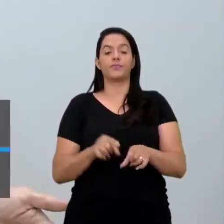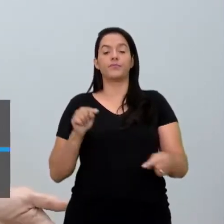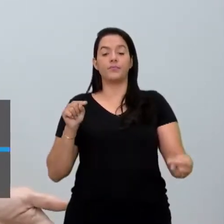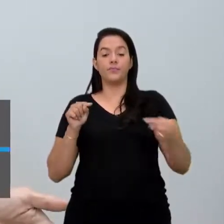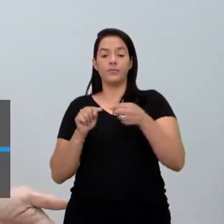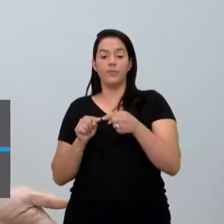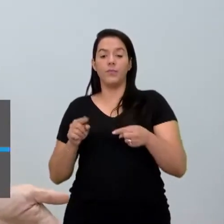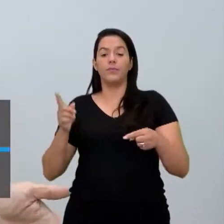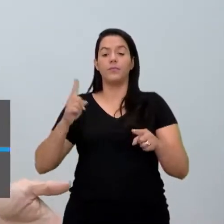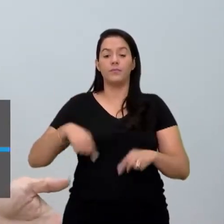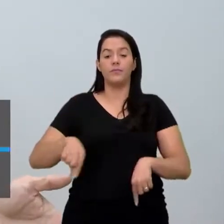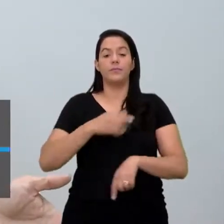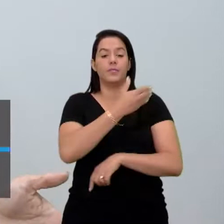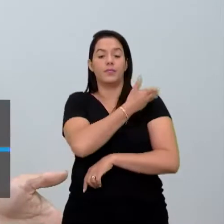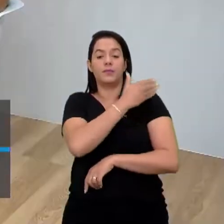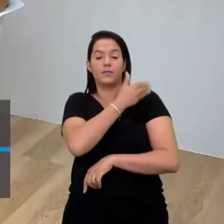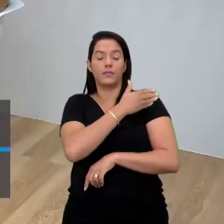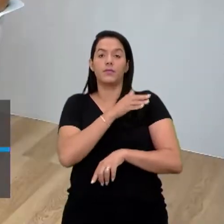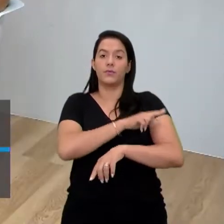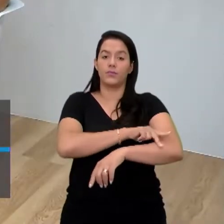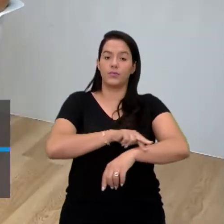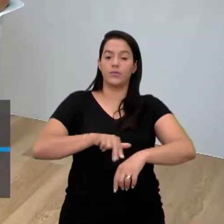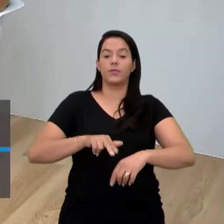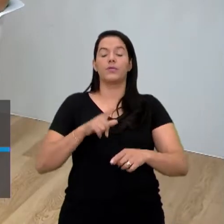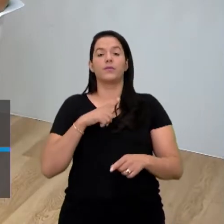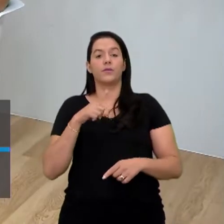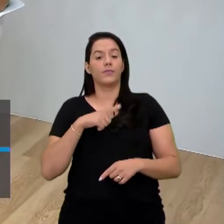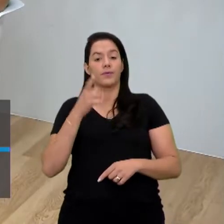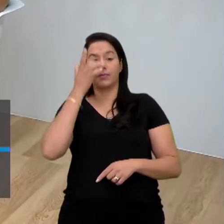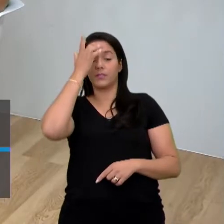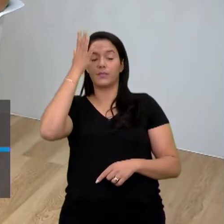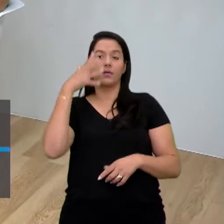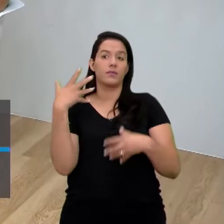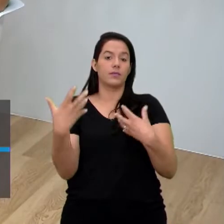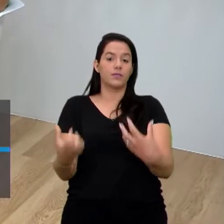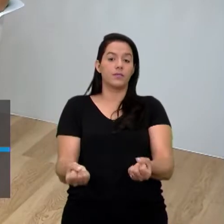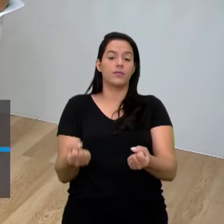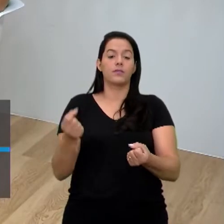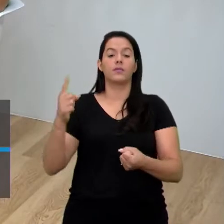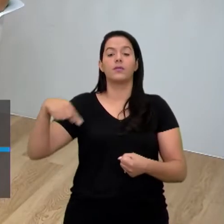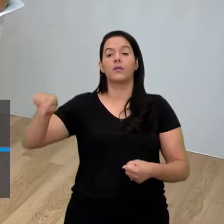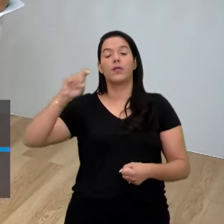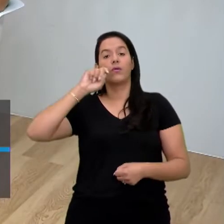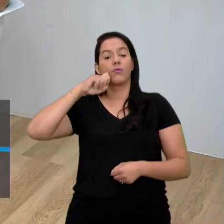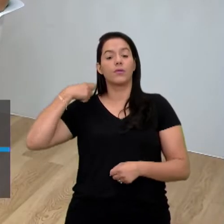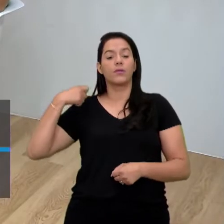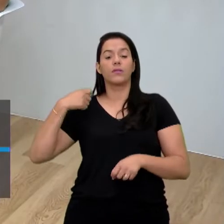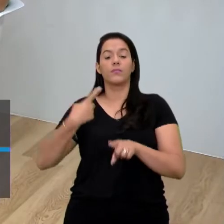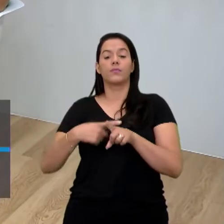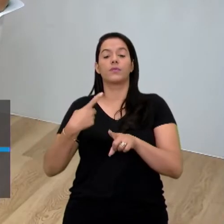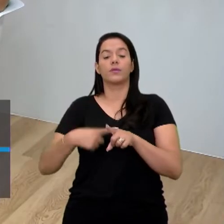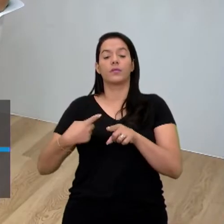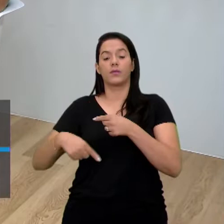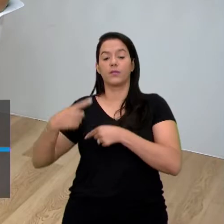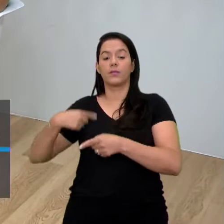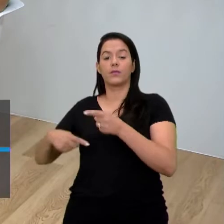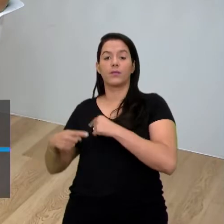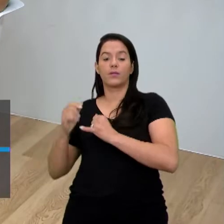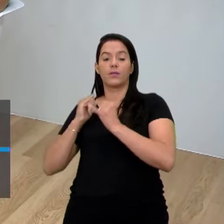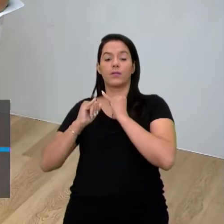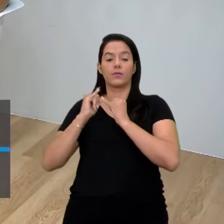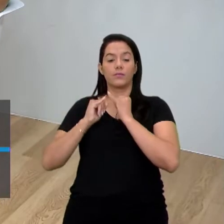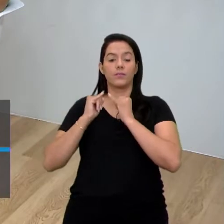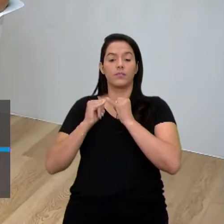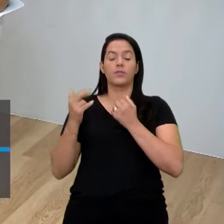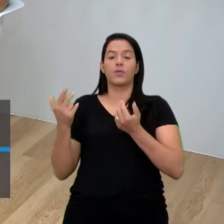relacionado a uma questão racial. Não, é muito mais grande. Fácil aceitar o ucraniano porque ele tem uma etnia parecida com a minha, que sou